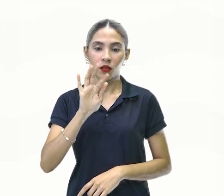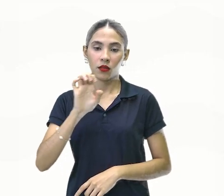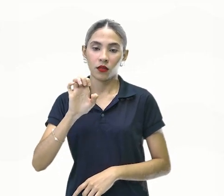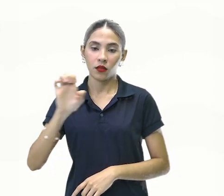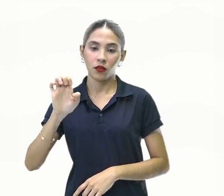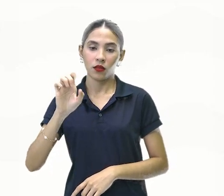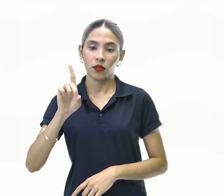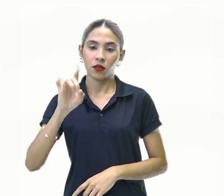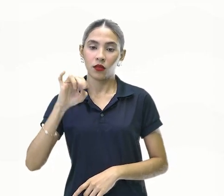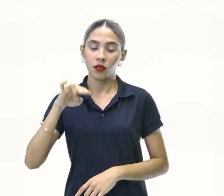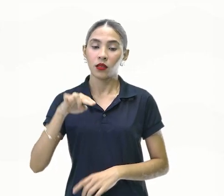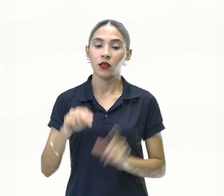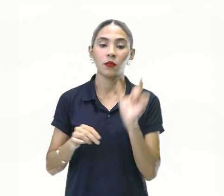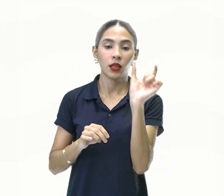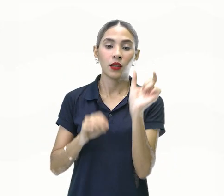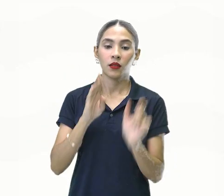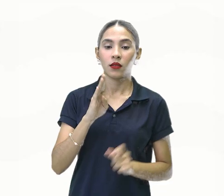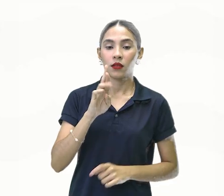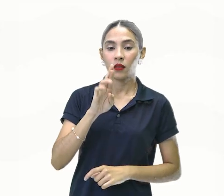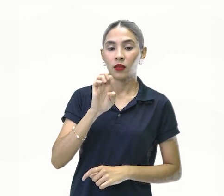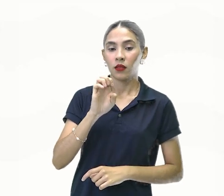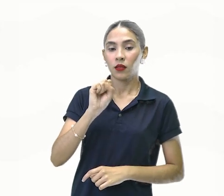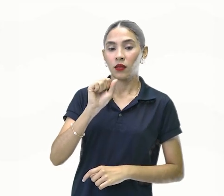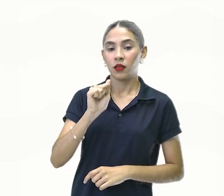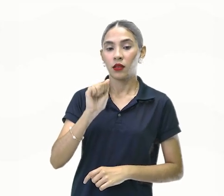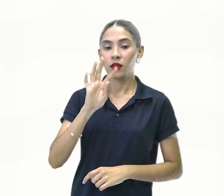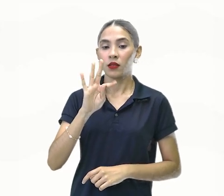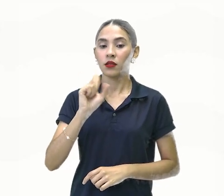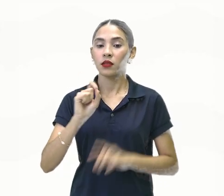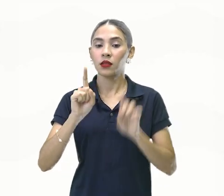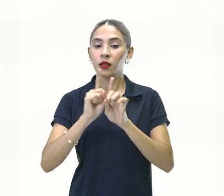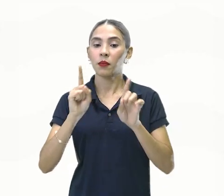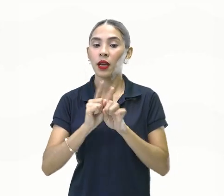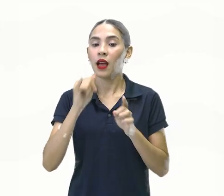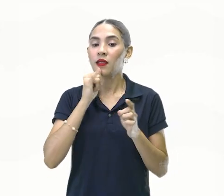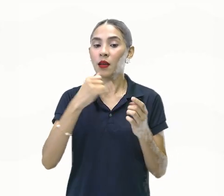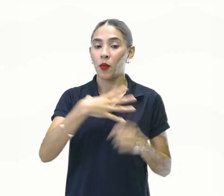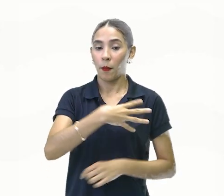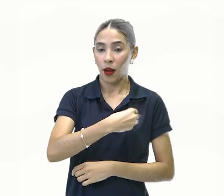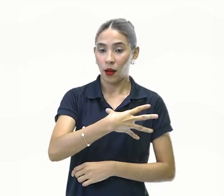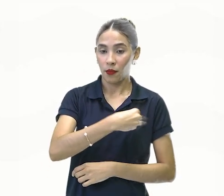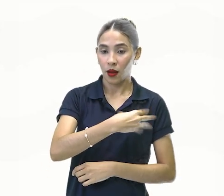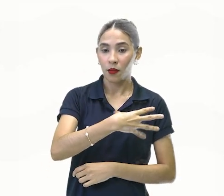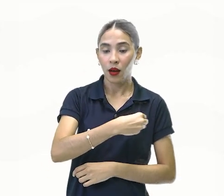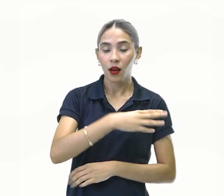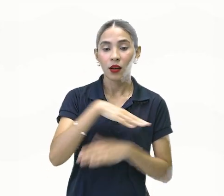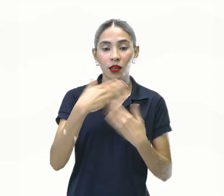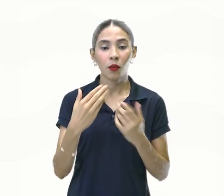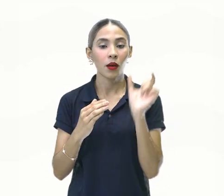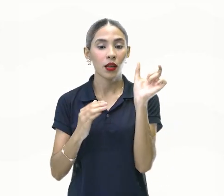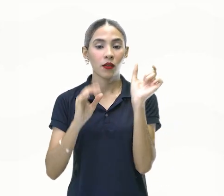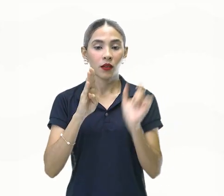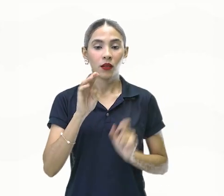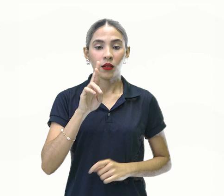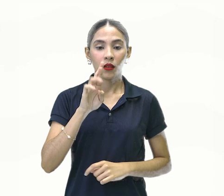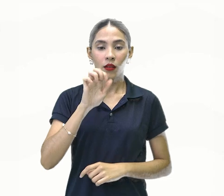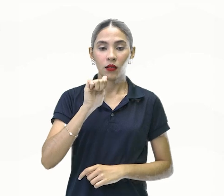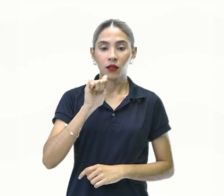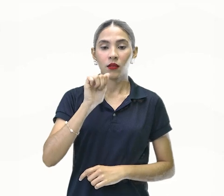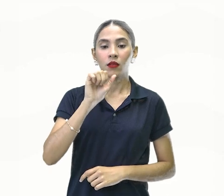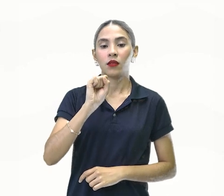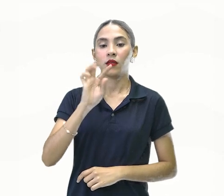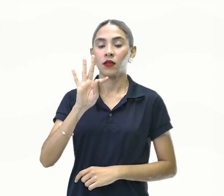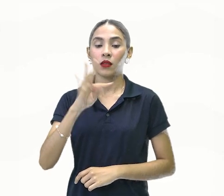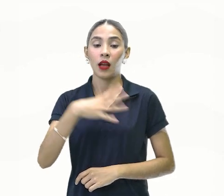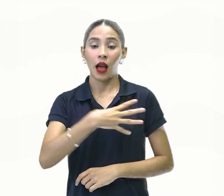é seio e feeding, alimentar. Então, alimentar pelo seio, amamentar, tá? Então, a palavrinha breastfeed quer